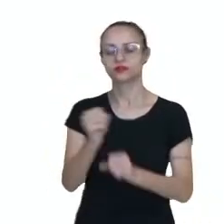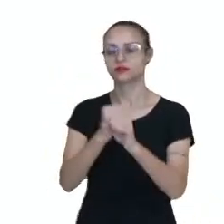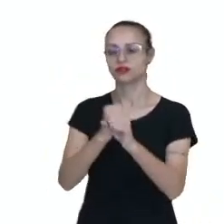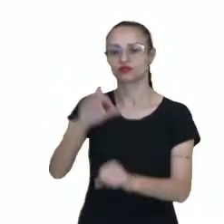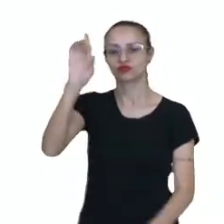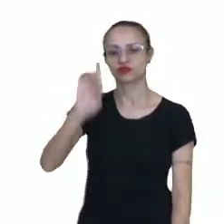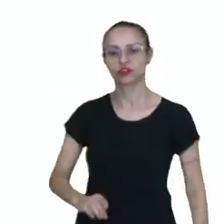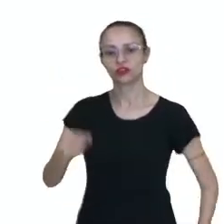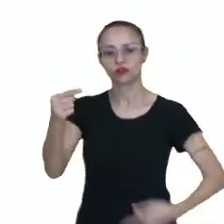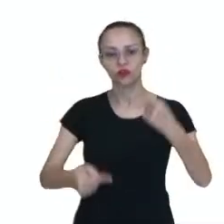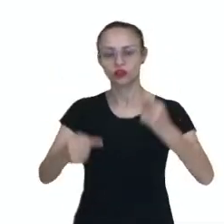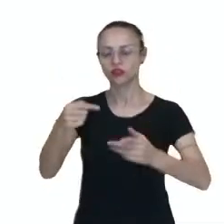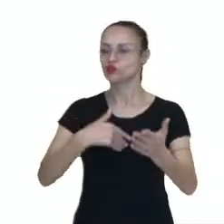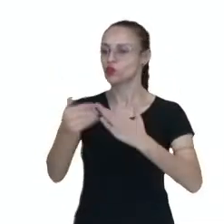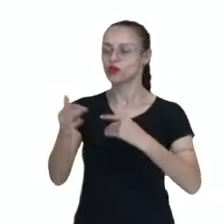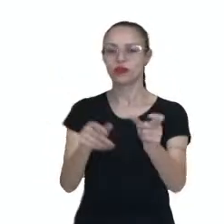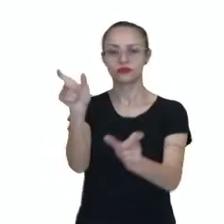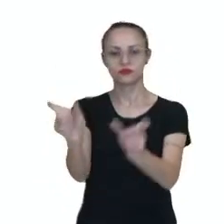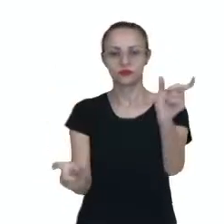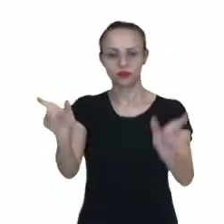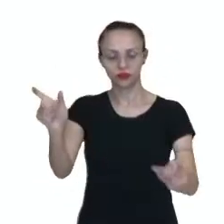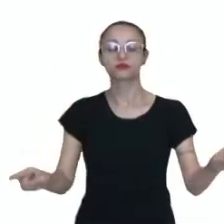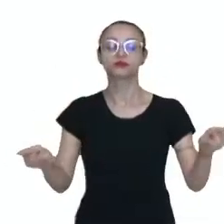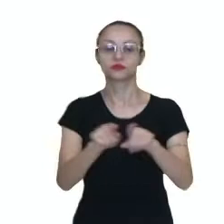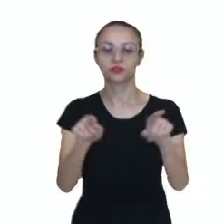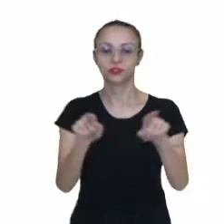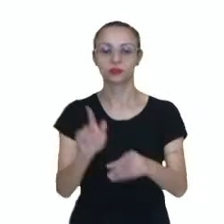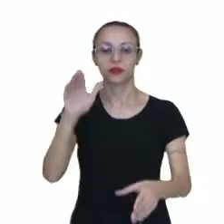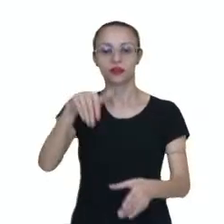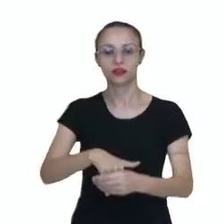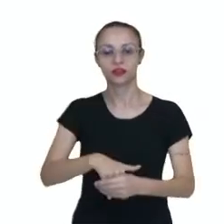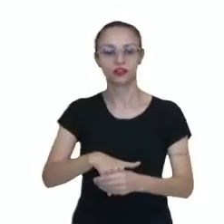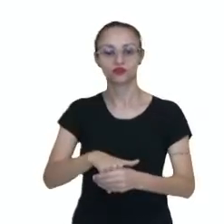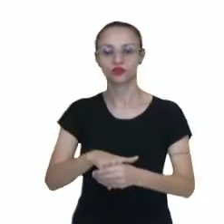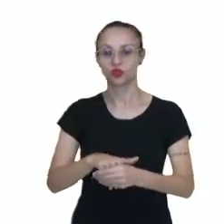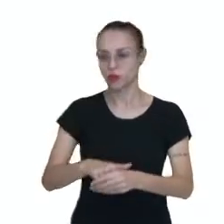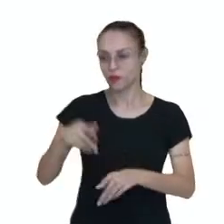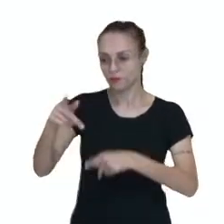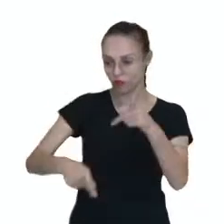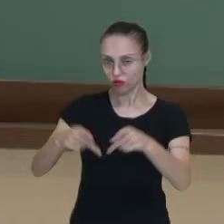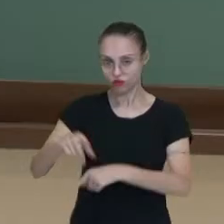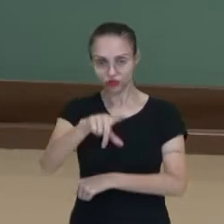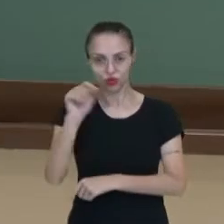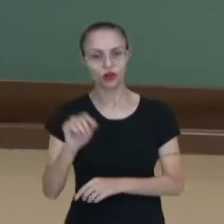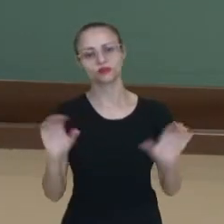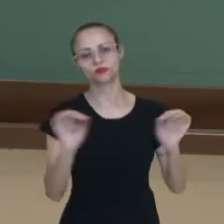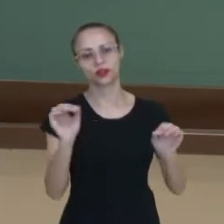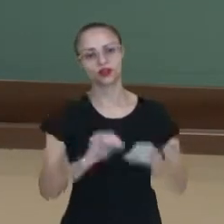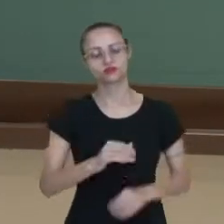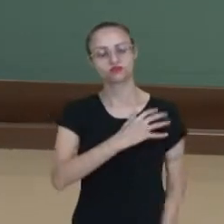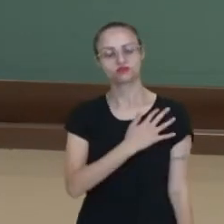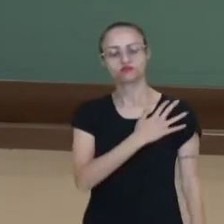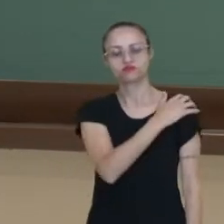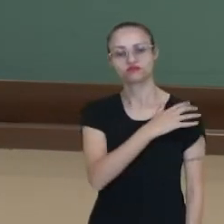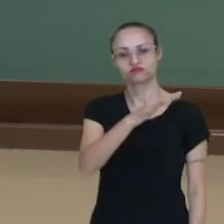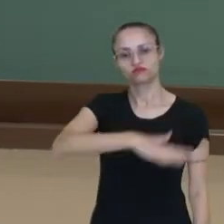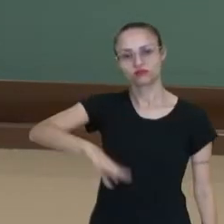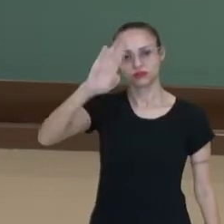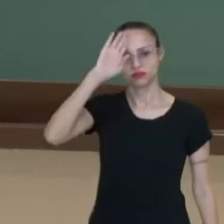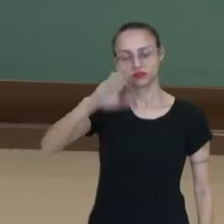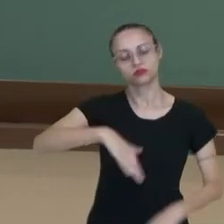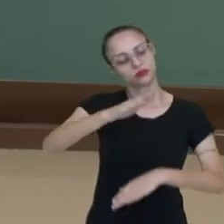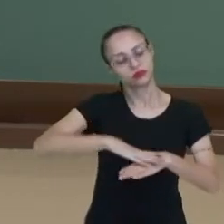de qualquer cidadão, além de estabelecer eleições indiretas para presidente. Agora, quem iria escolher o presidente do